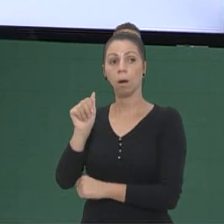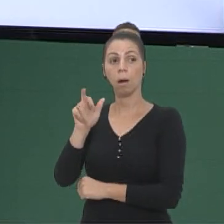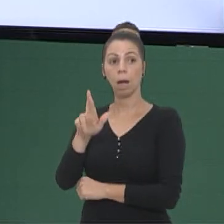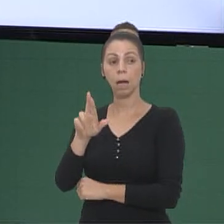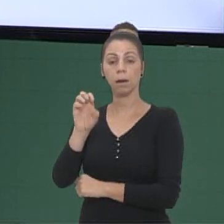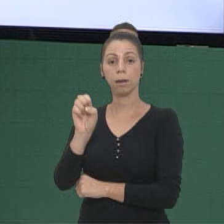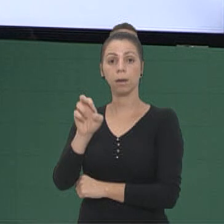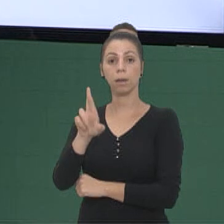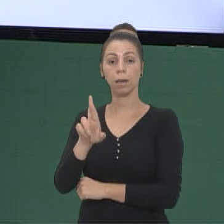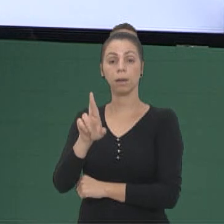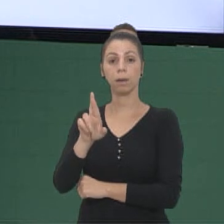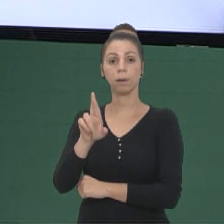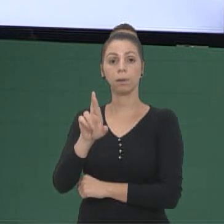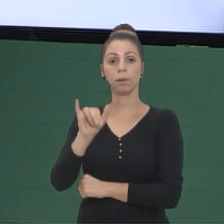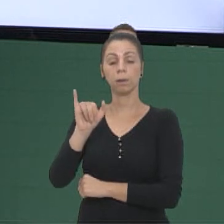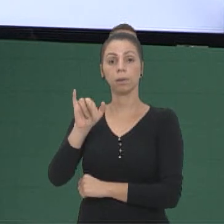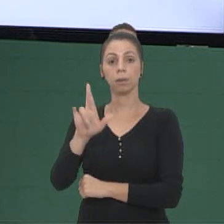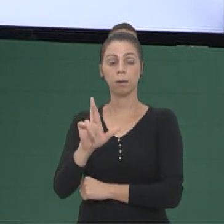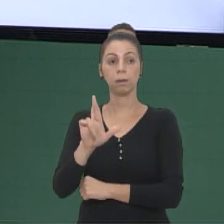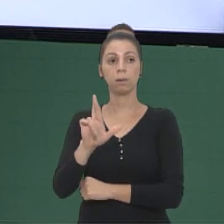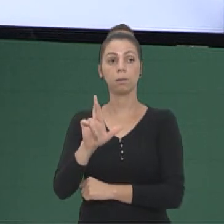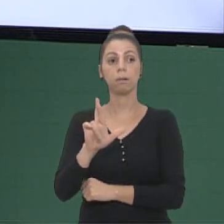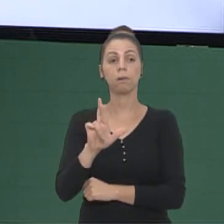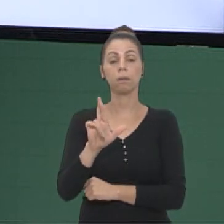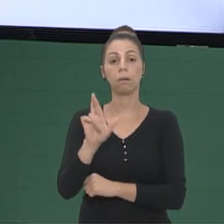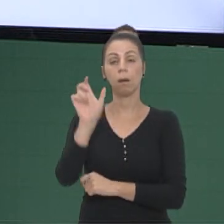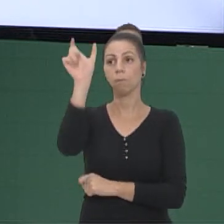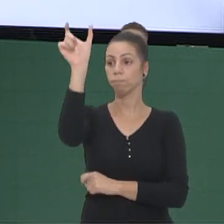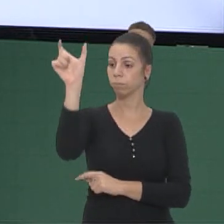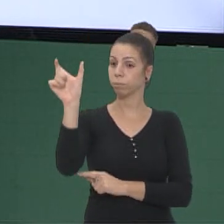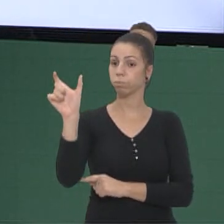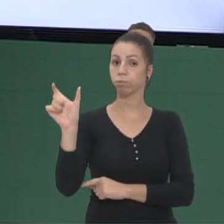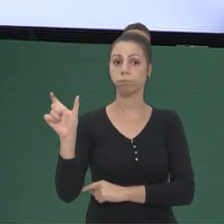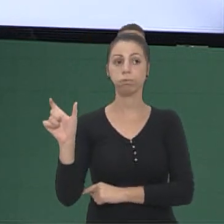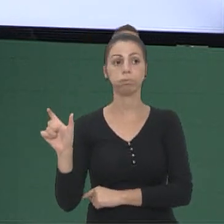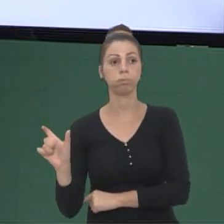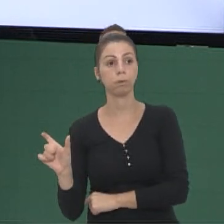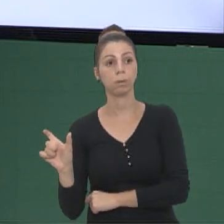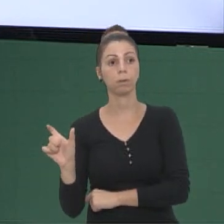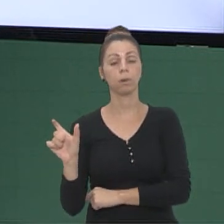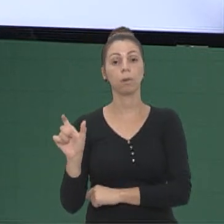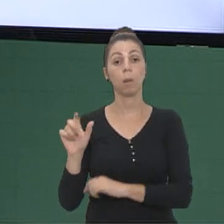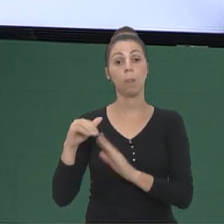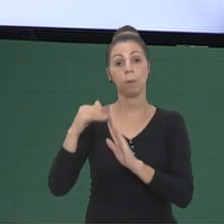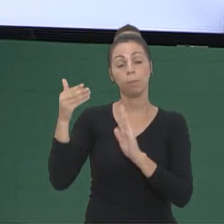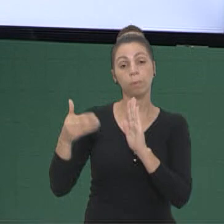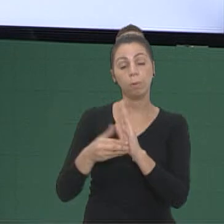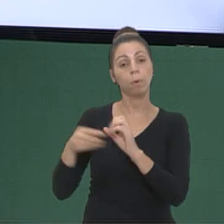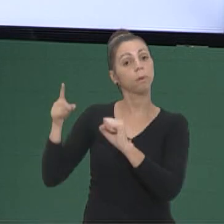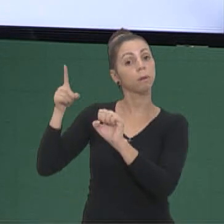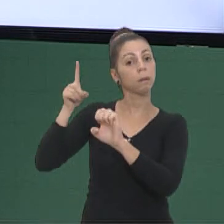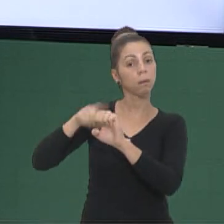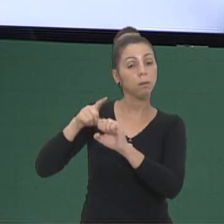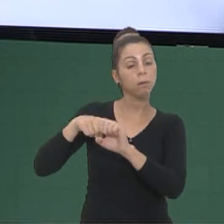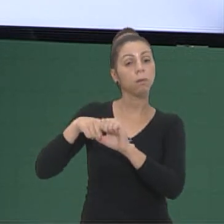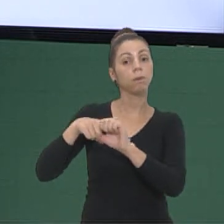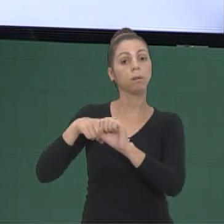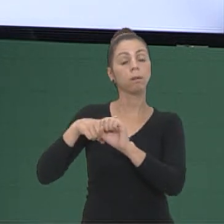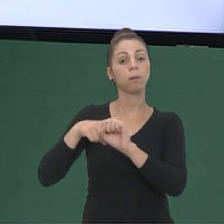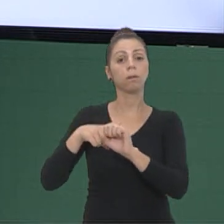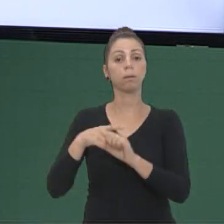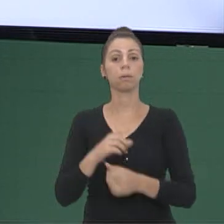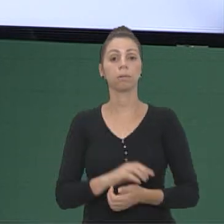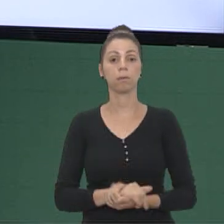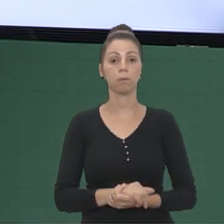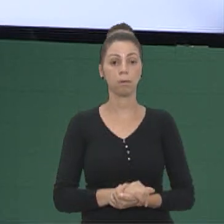hablar, vender, vivir, vão ter essas terminações, e vejam, todas acentuadas, que vai indicar o futuro. Tal qual na língua